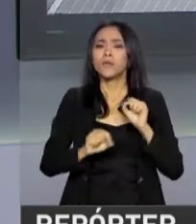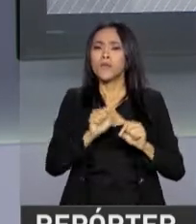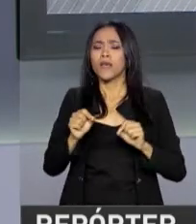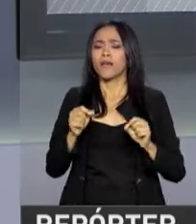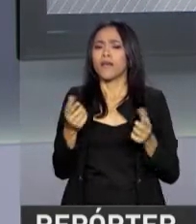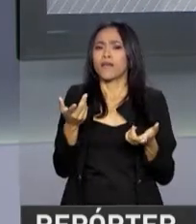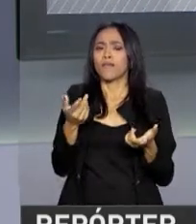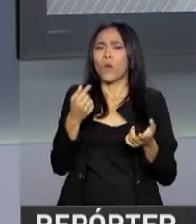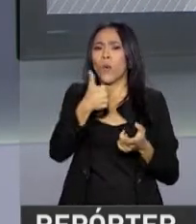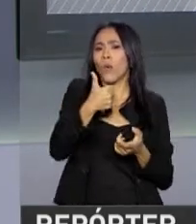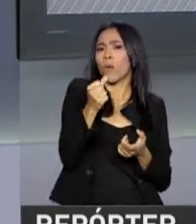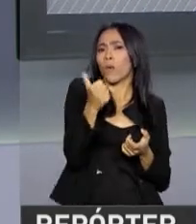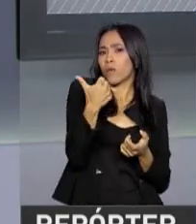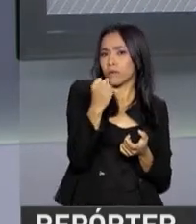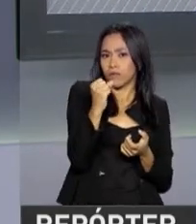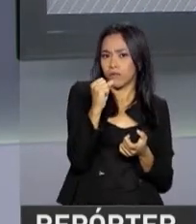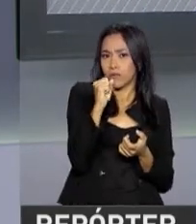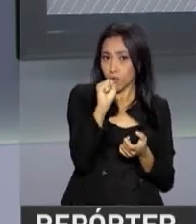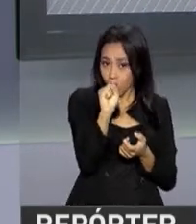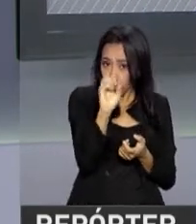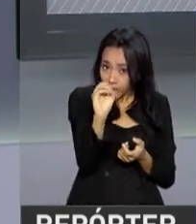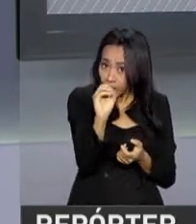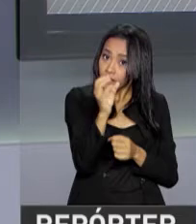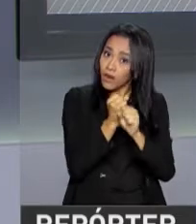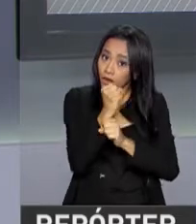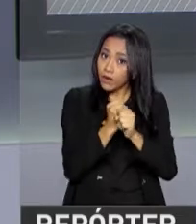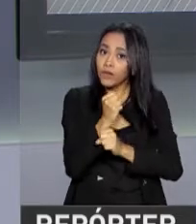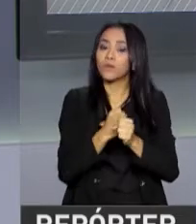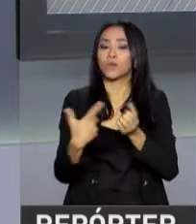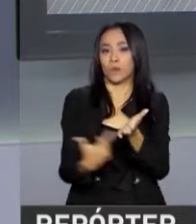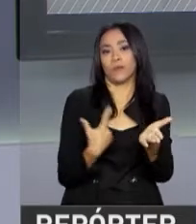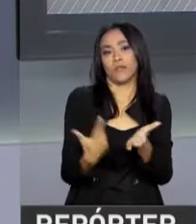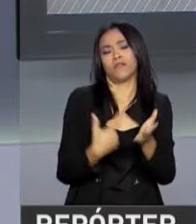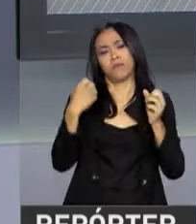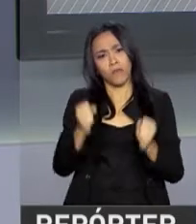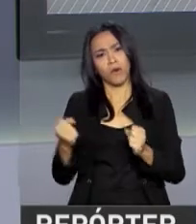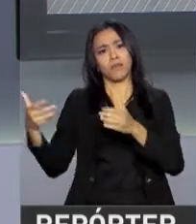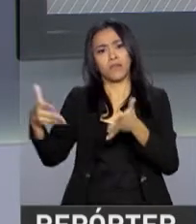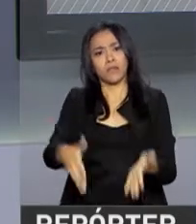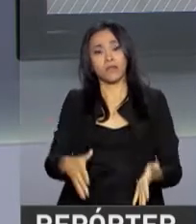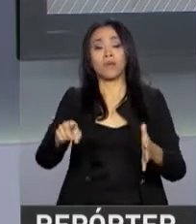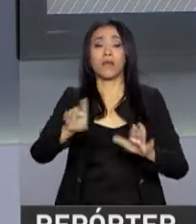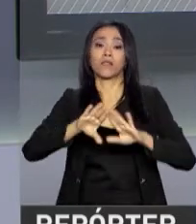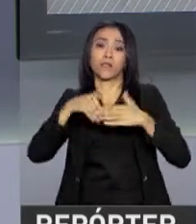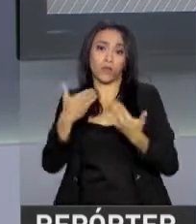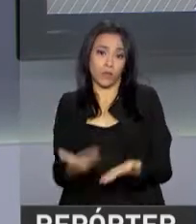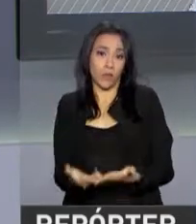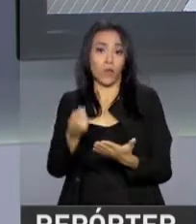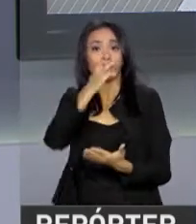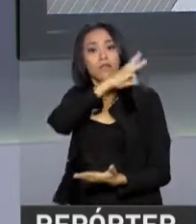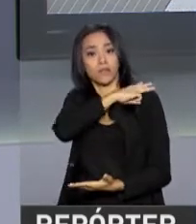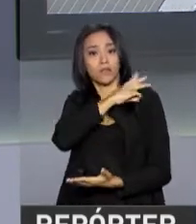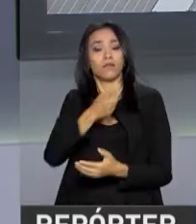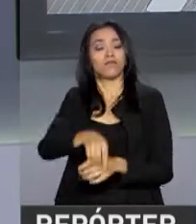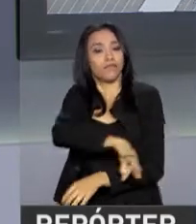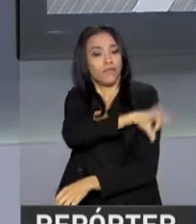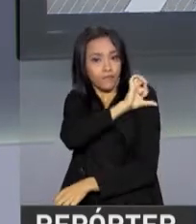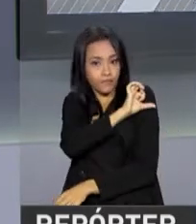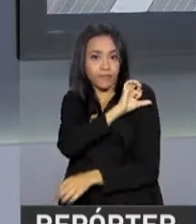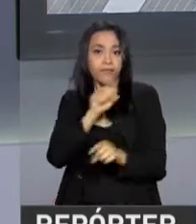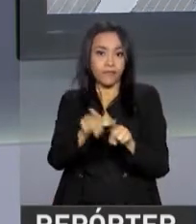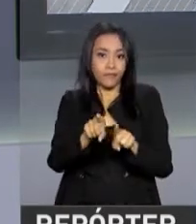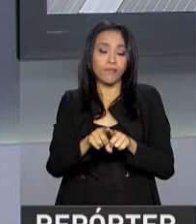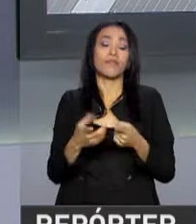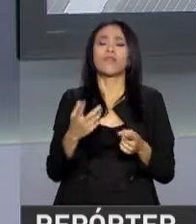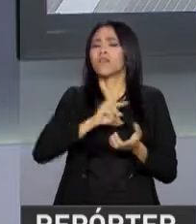da política pública do livro didático podem participar os estudantes de ensino fundamental e médio das escolas públicas são aceitas